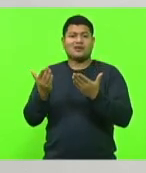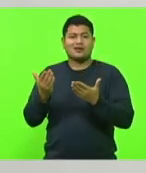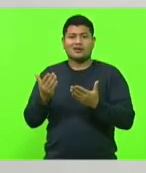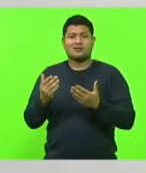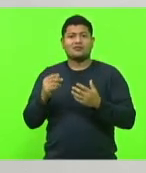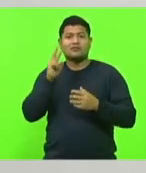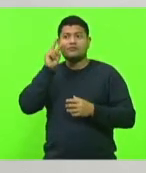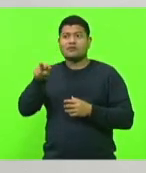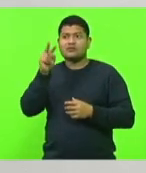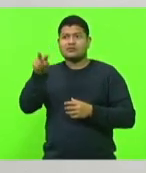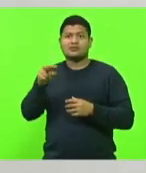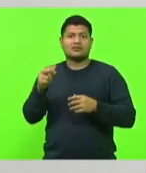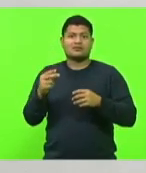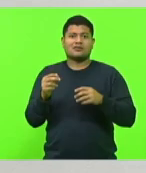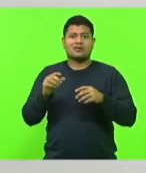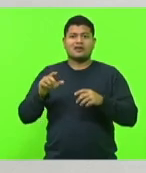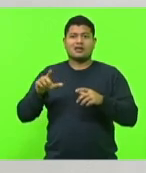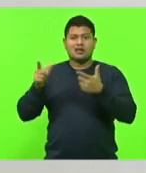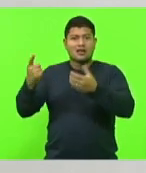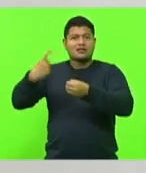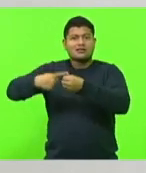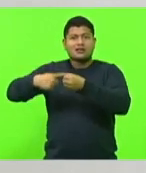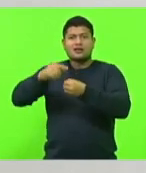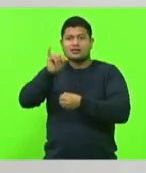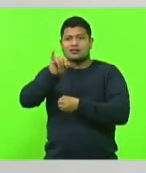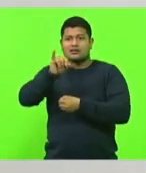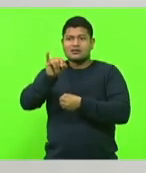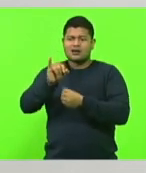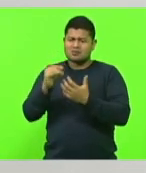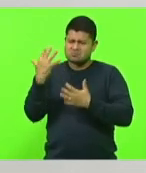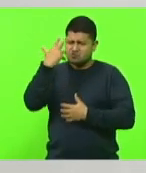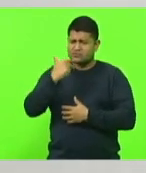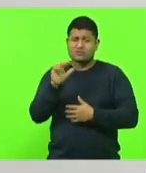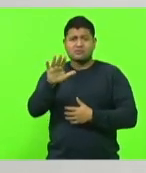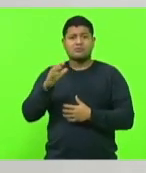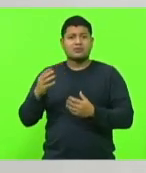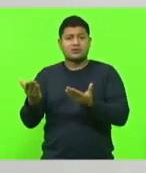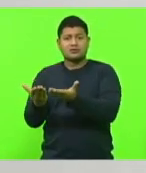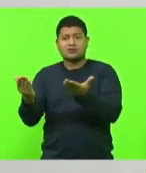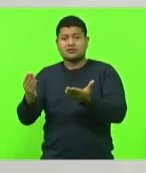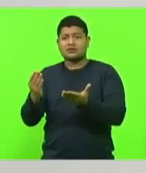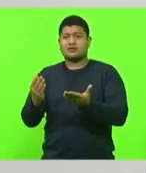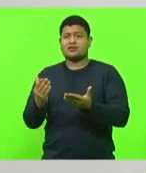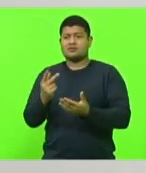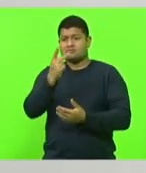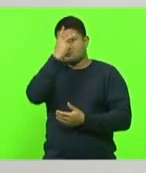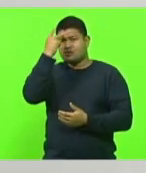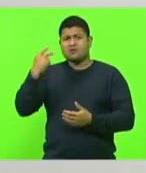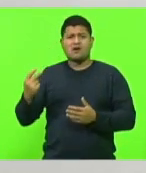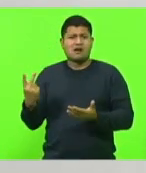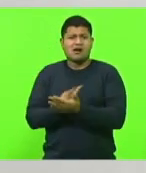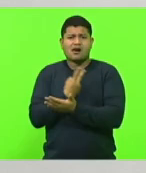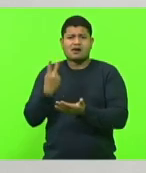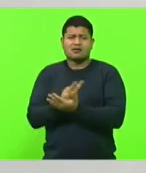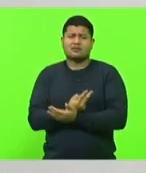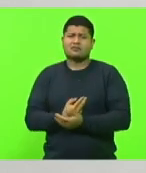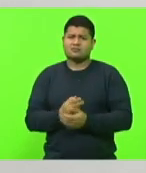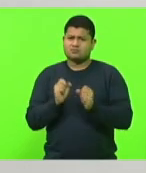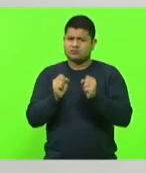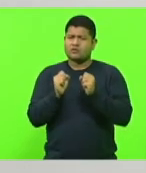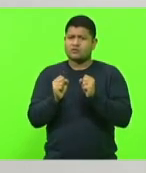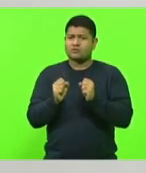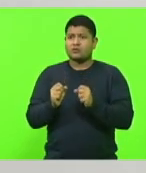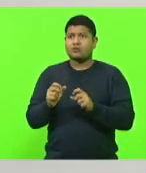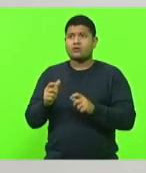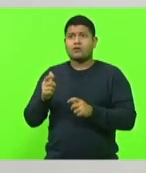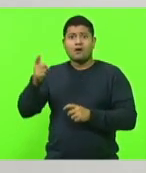Itajaí, por conta de uns energúmenos desse que vão empregar a força. Eu não sei, coloca de novo ali para mim, ali, coloca de novo ali